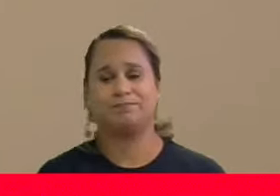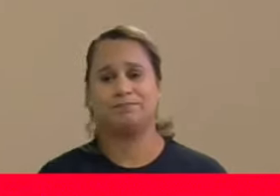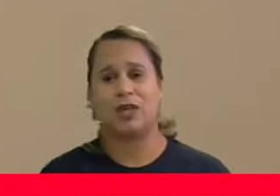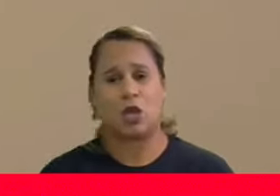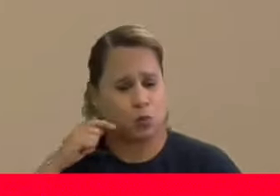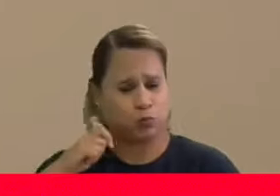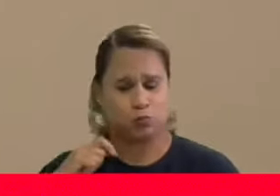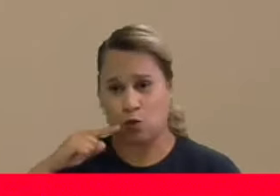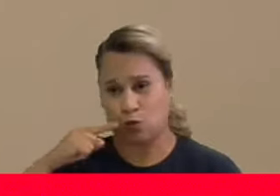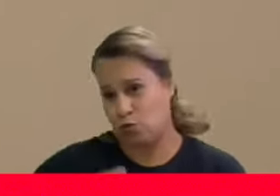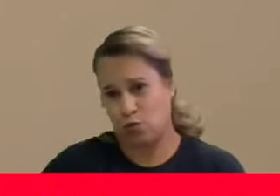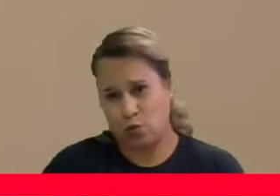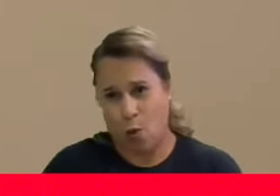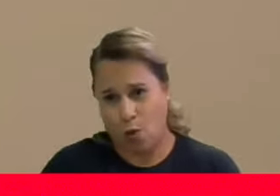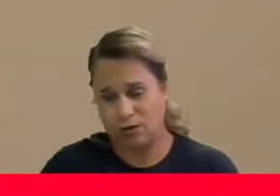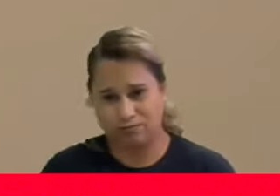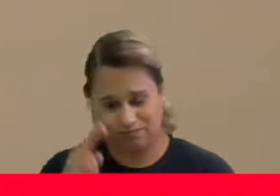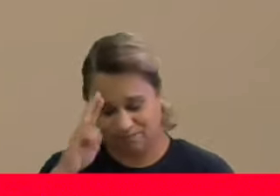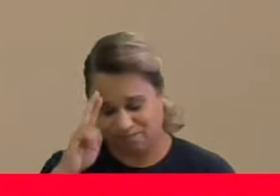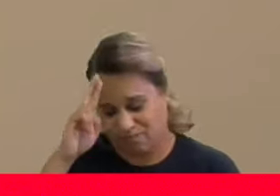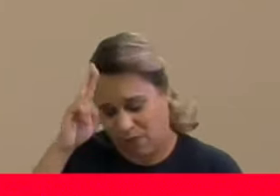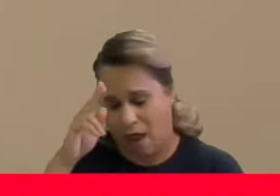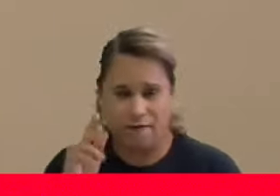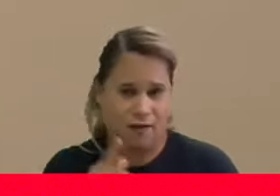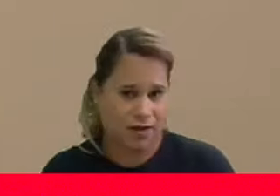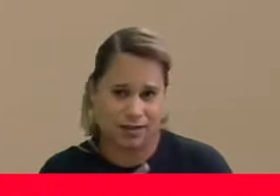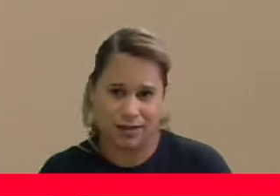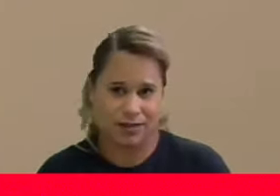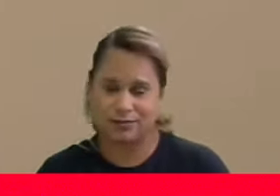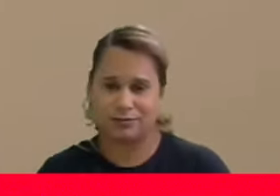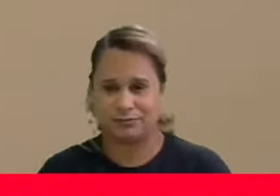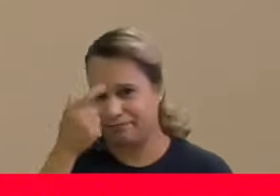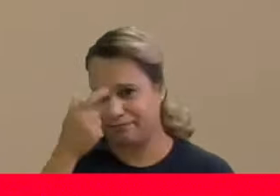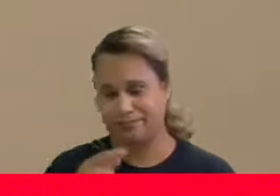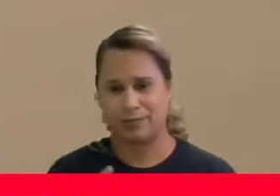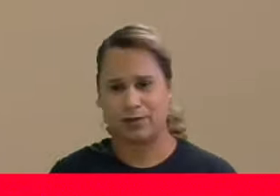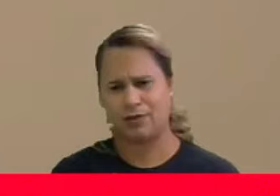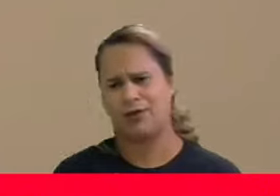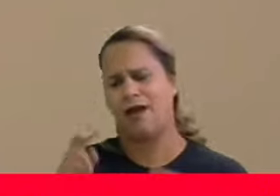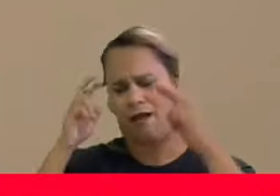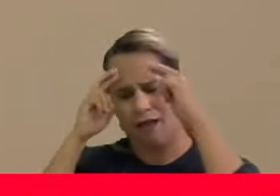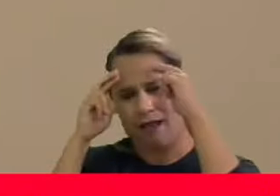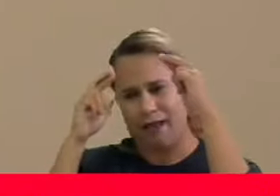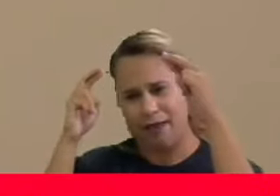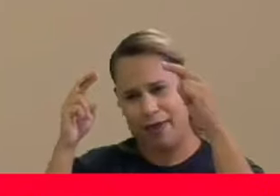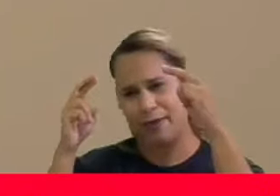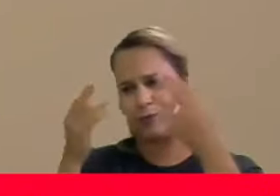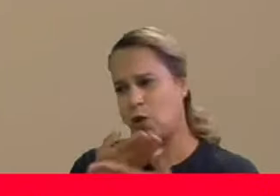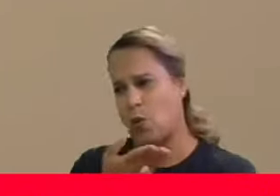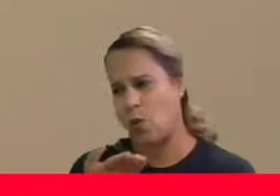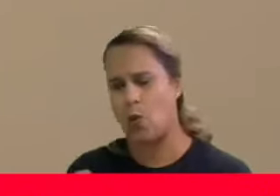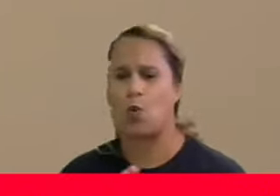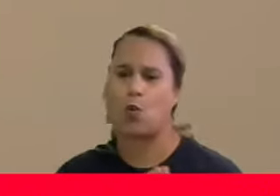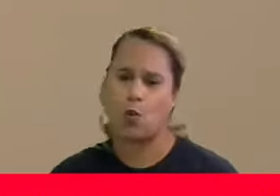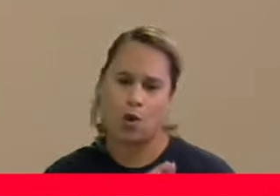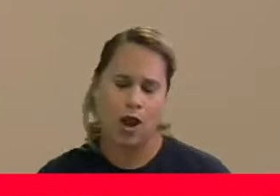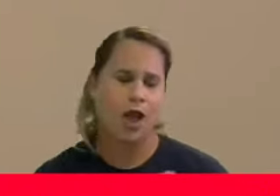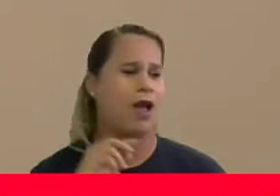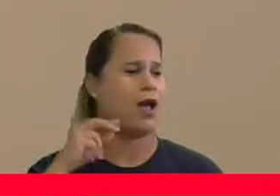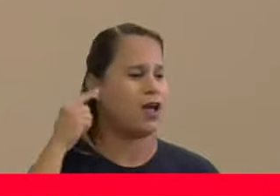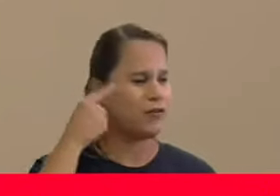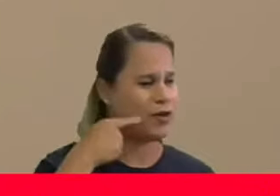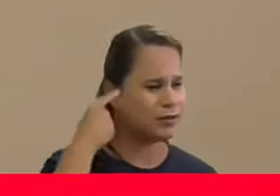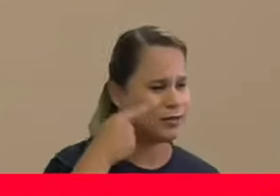erros, é apenas diferenças de ponto de vista, mantendo todo o respeito a todos os colegas, aos advogados,